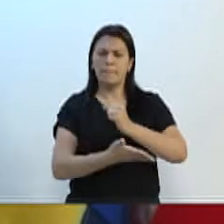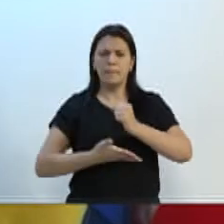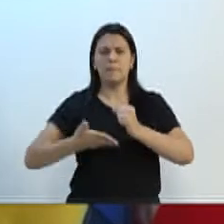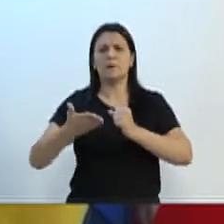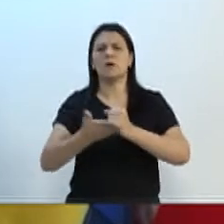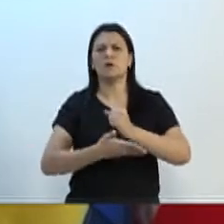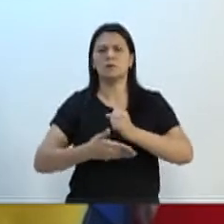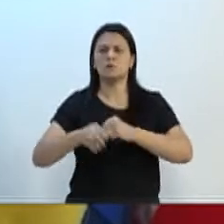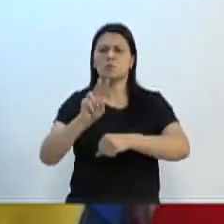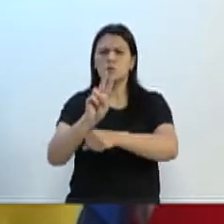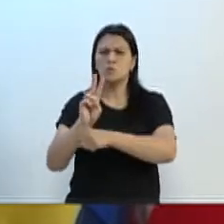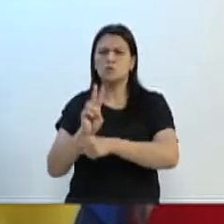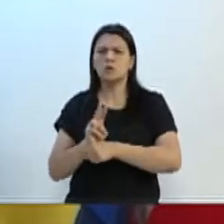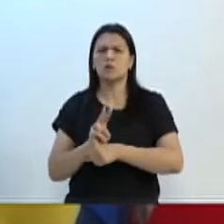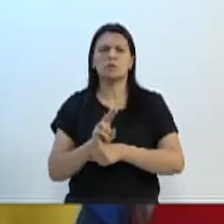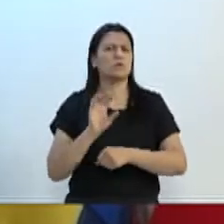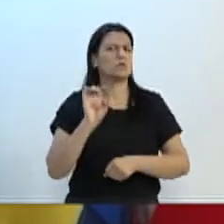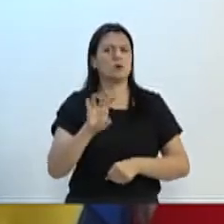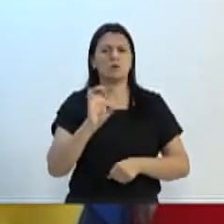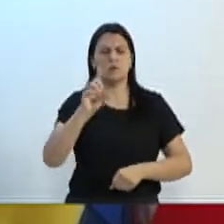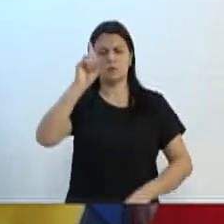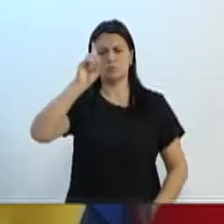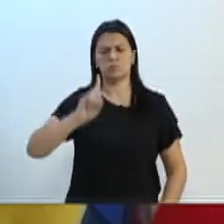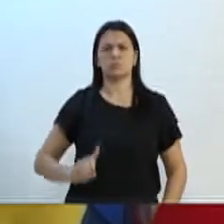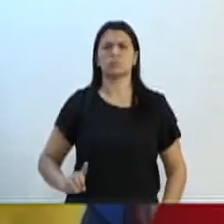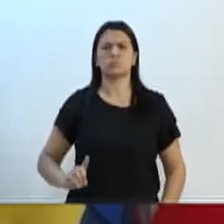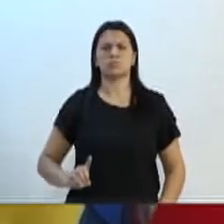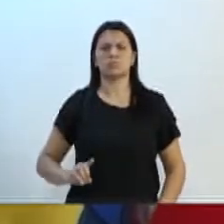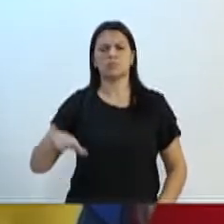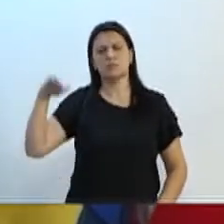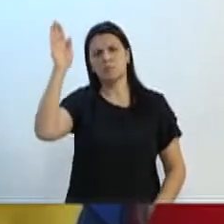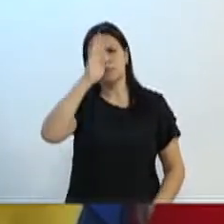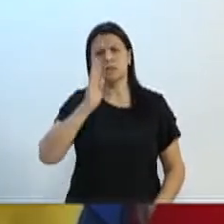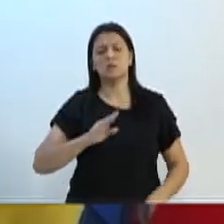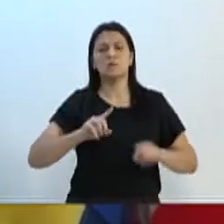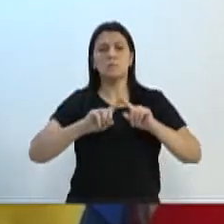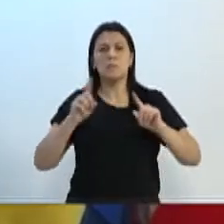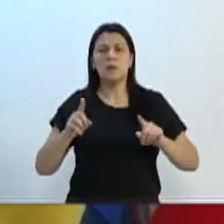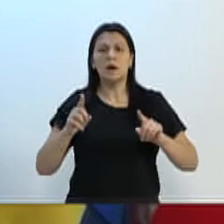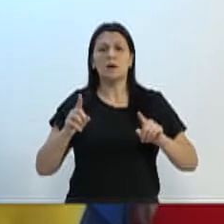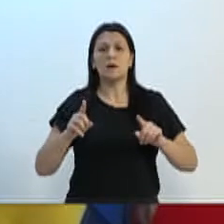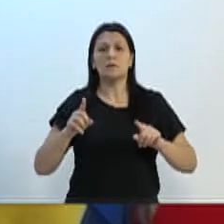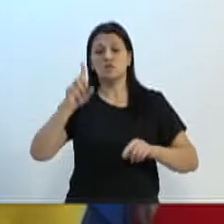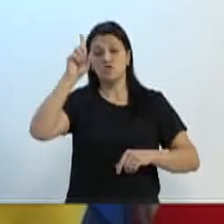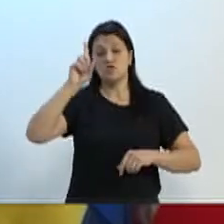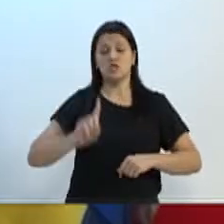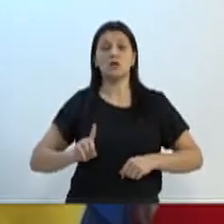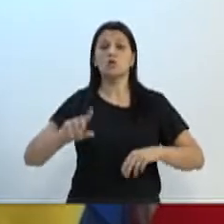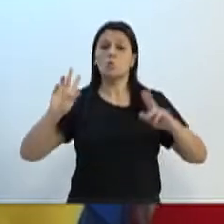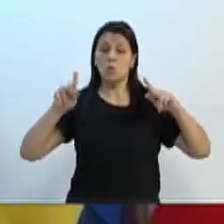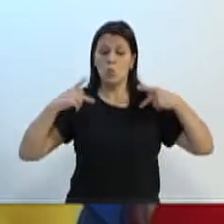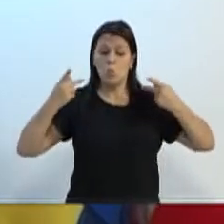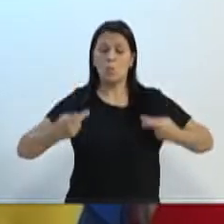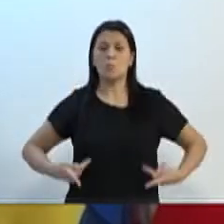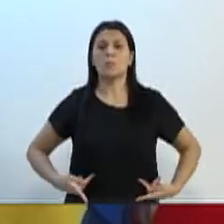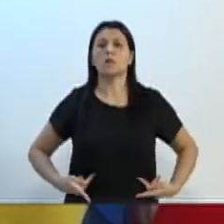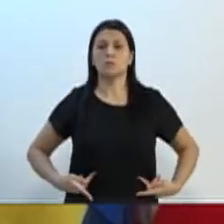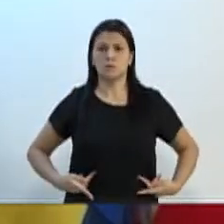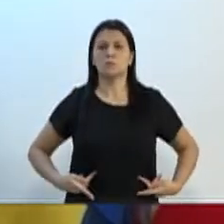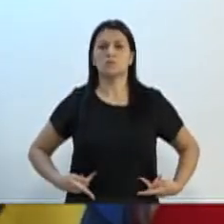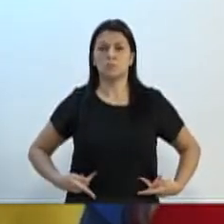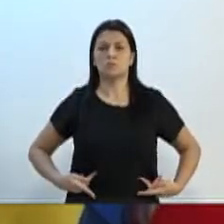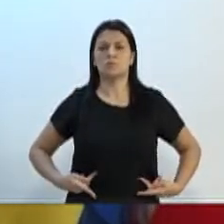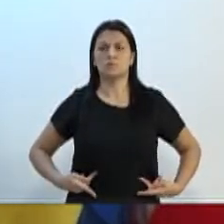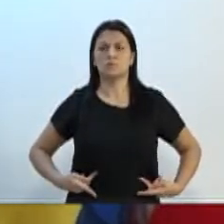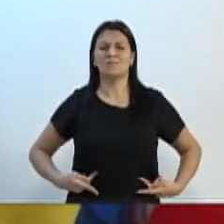valores protegidos não apenas pelo direito aqui no Brasil, mas protegidos pelos direitos humanos, pela construção